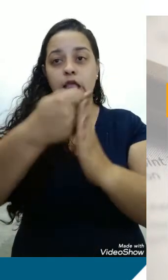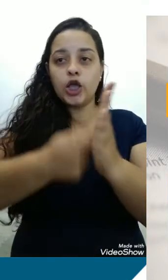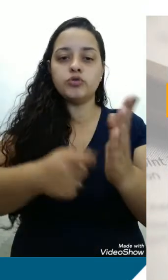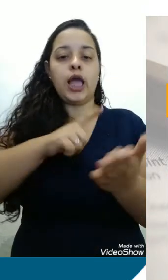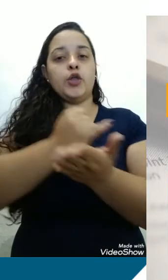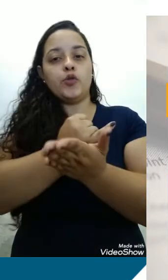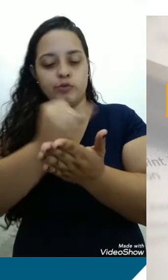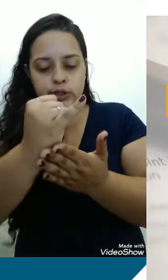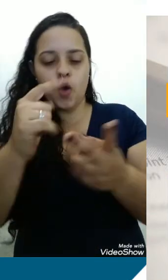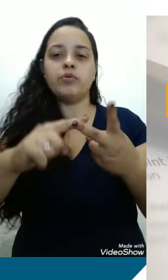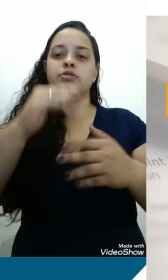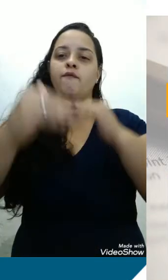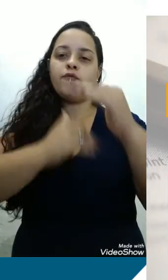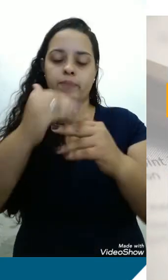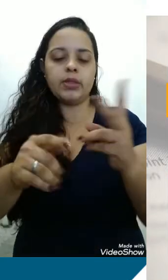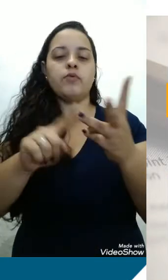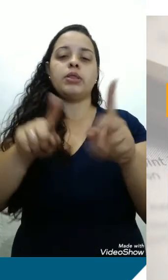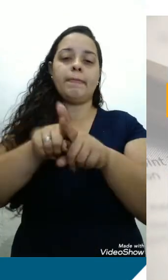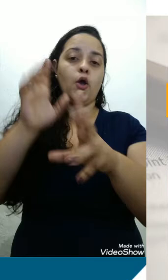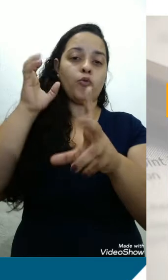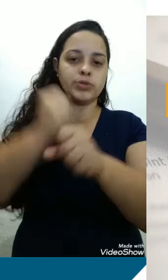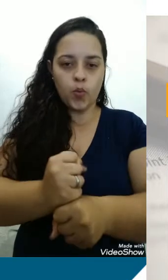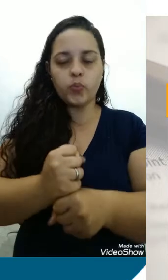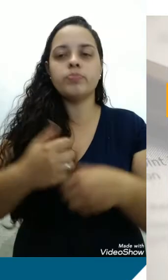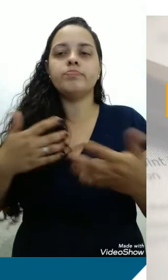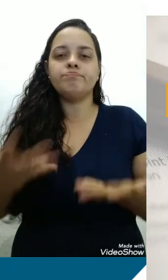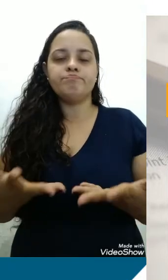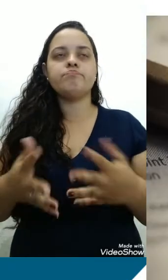com introdução, desenvolvimento e conclusão.